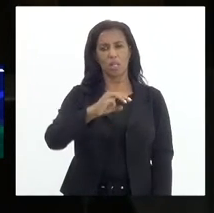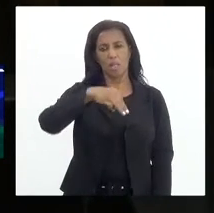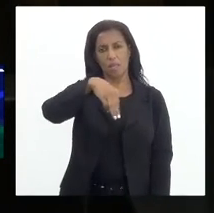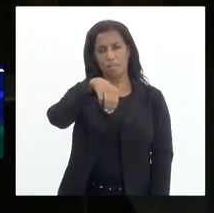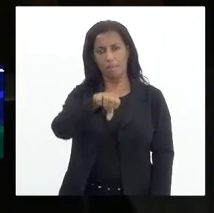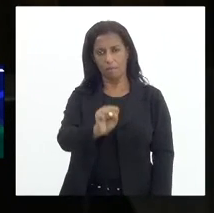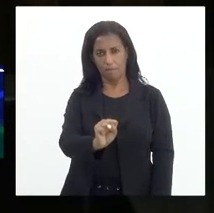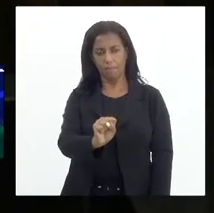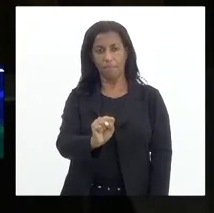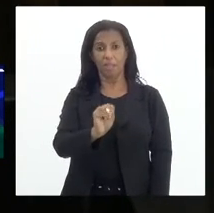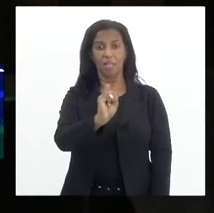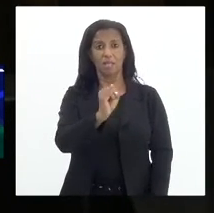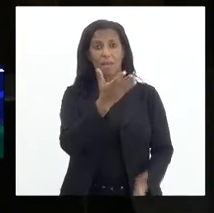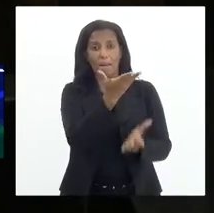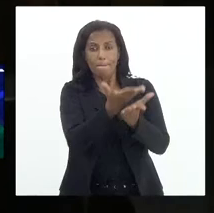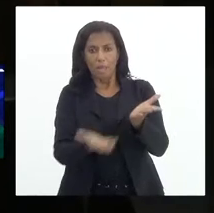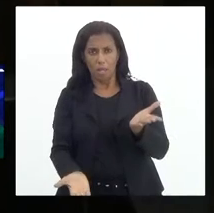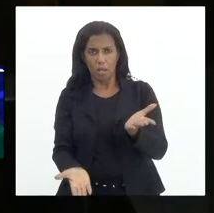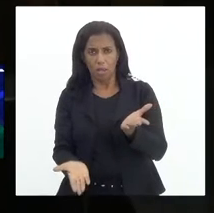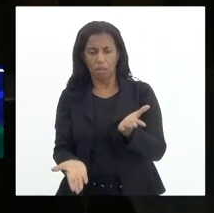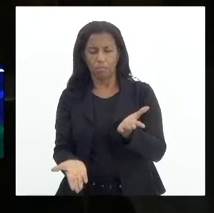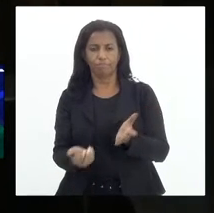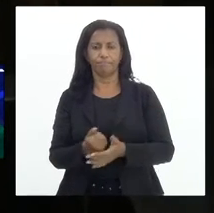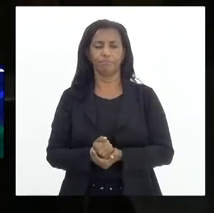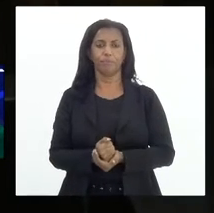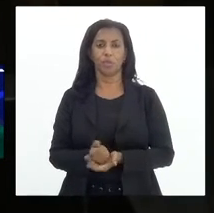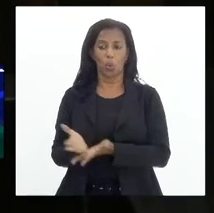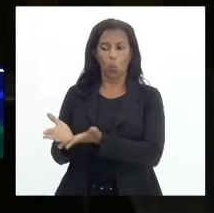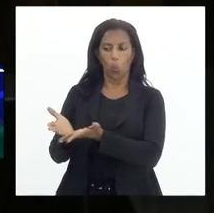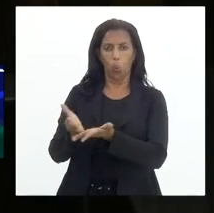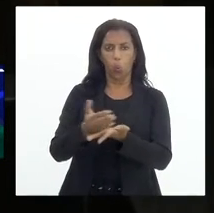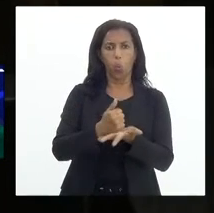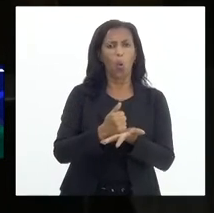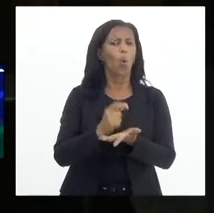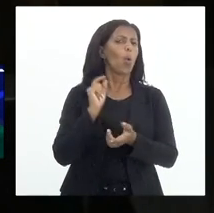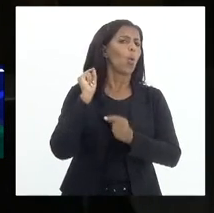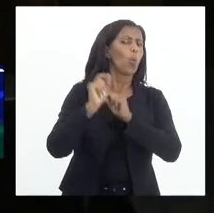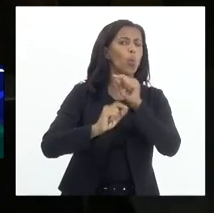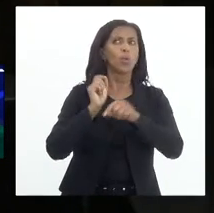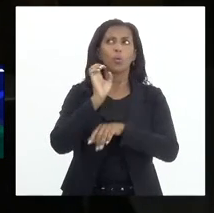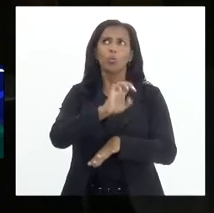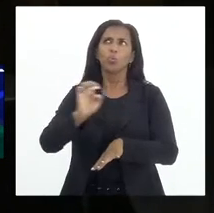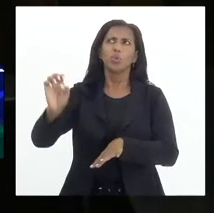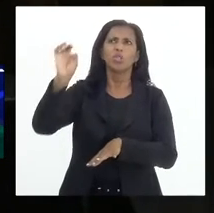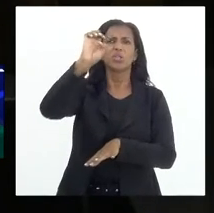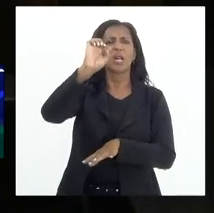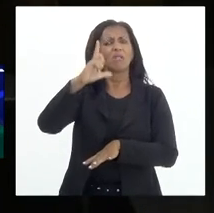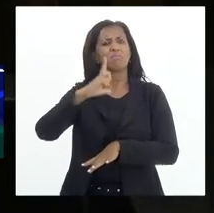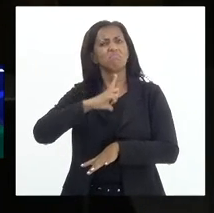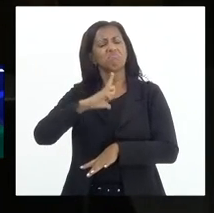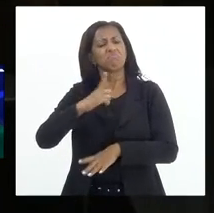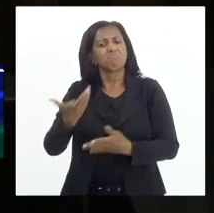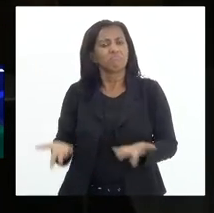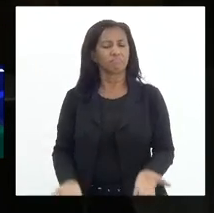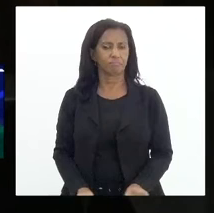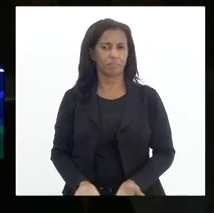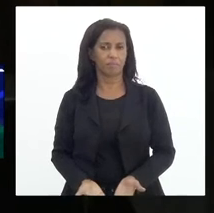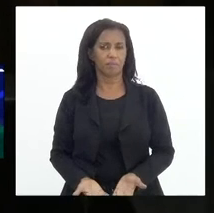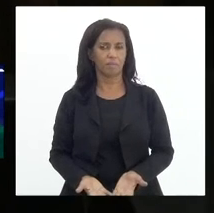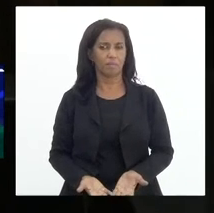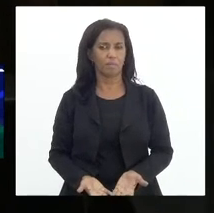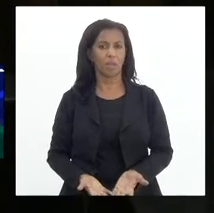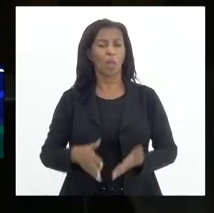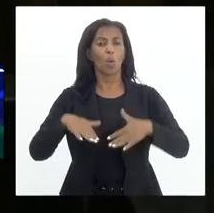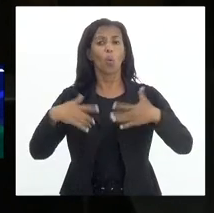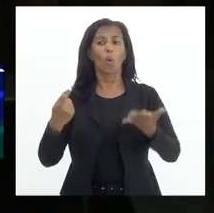vai gerar perda de recurso, que compensação os estados teriam? Qual seria